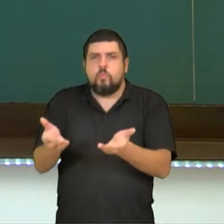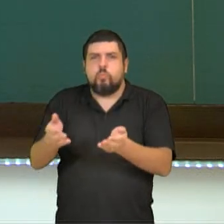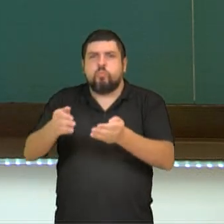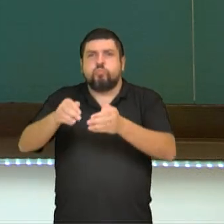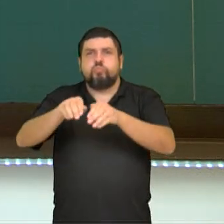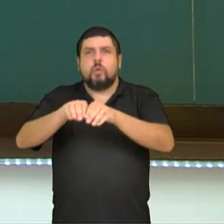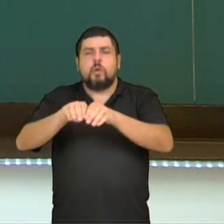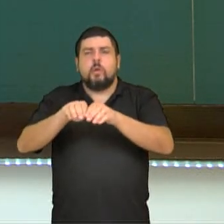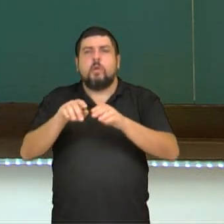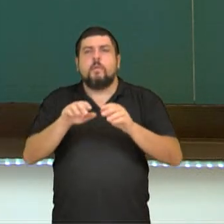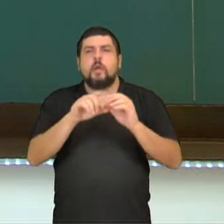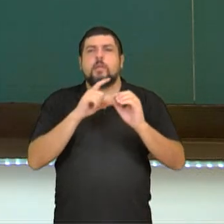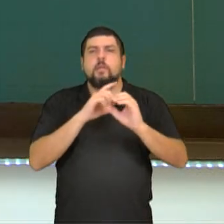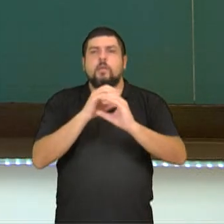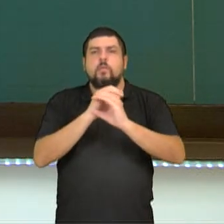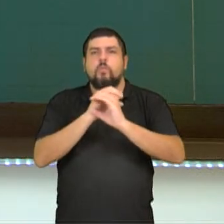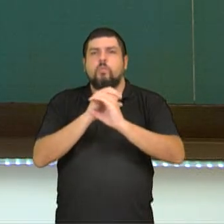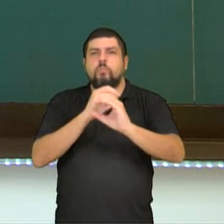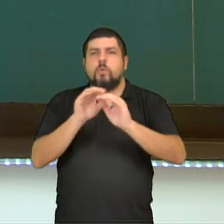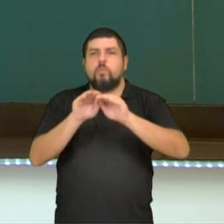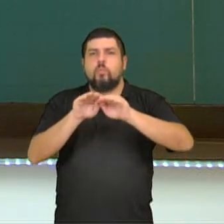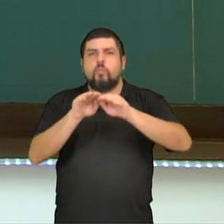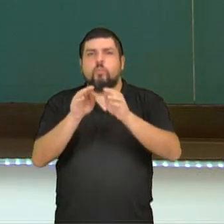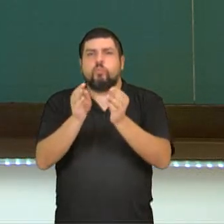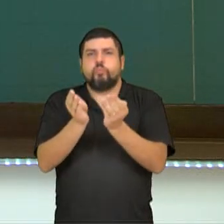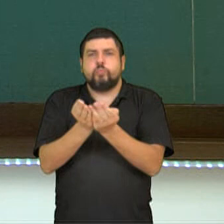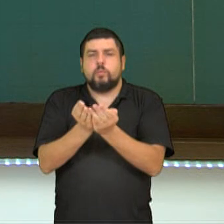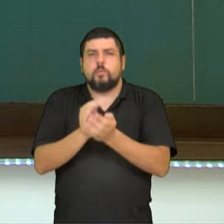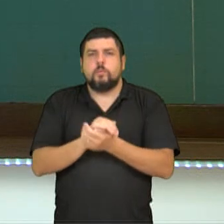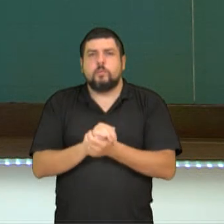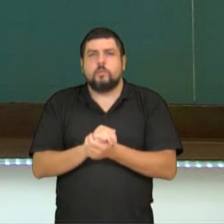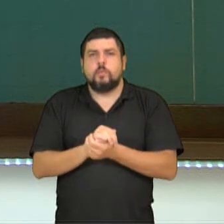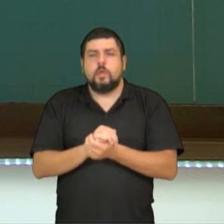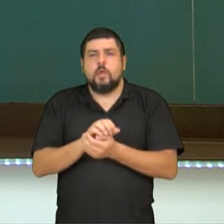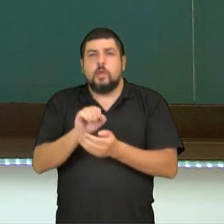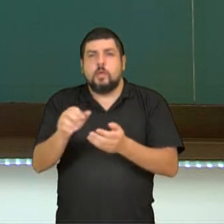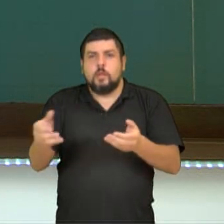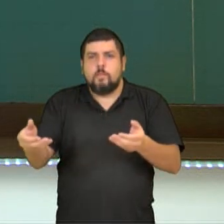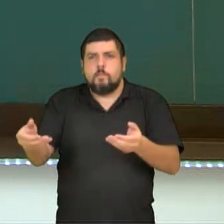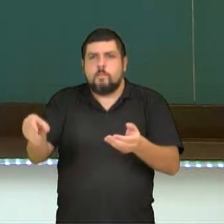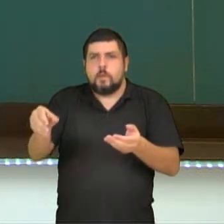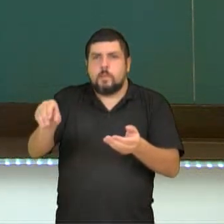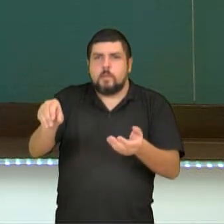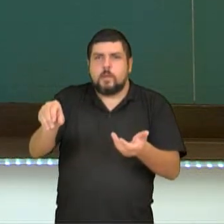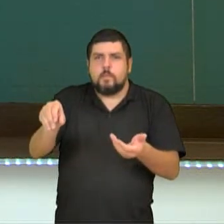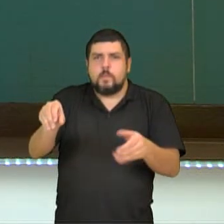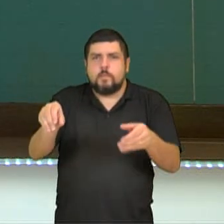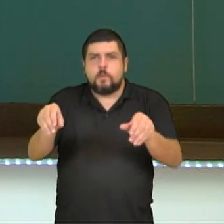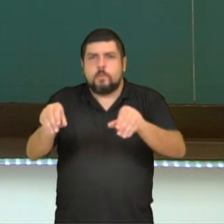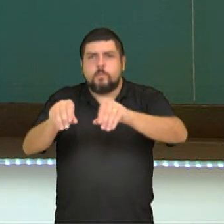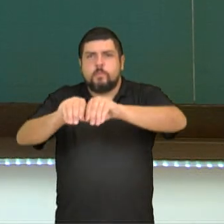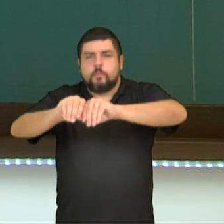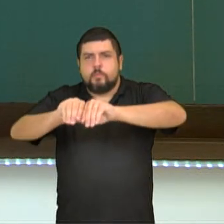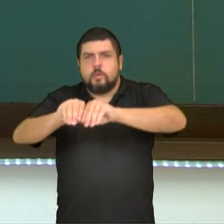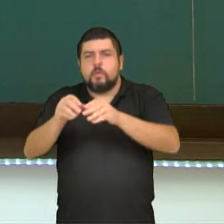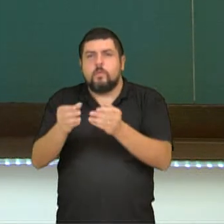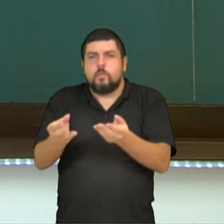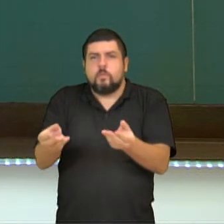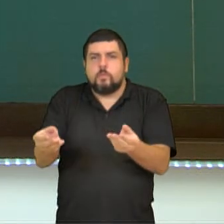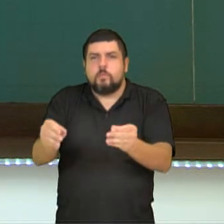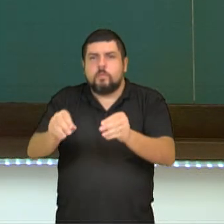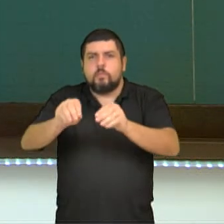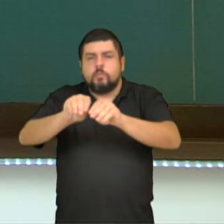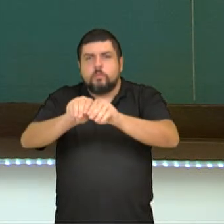forma espacial que lhe deu a origem. Então se eu fechar aqui, ó, dobrar e fechar, eu vou ter o quê? Vou ter um sólido